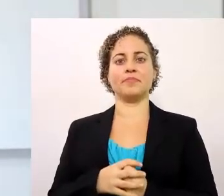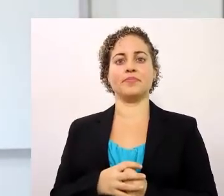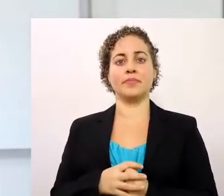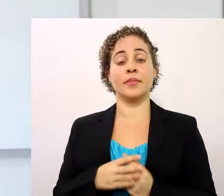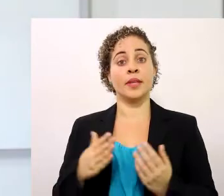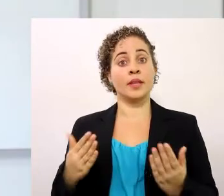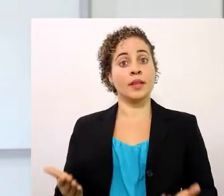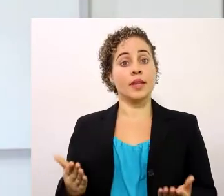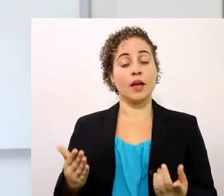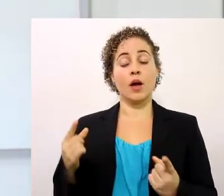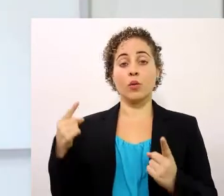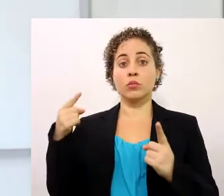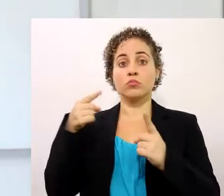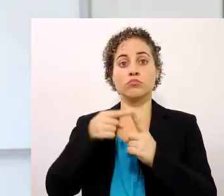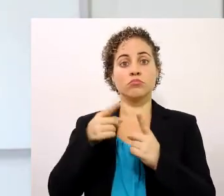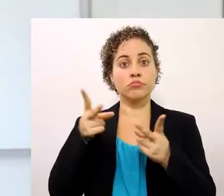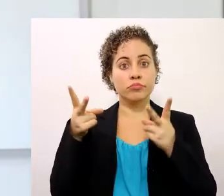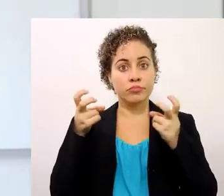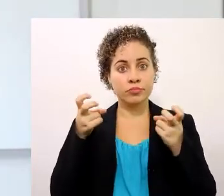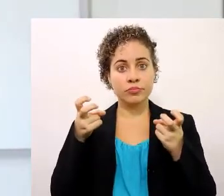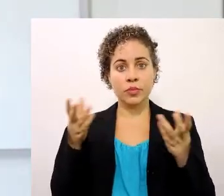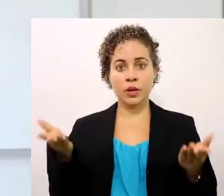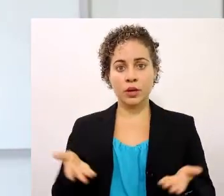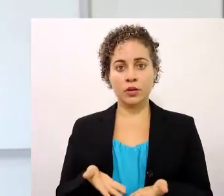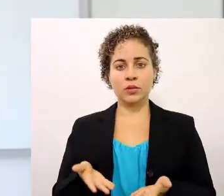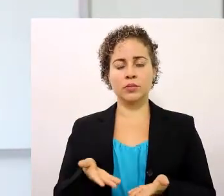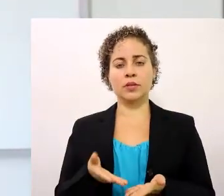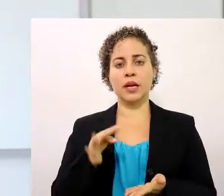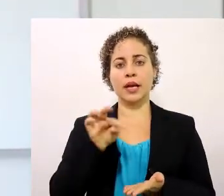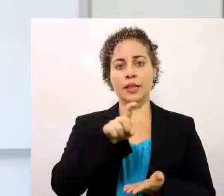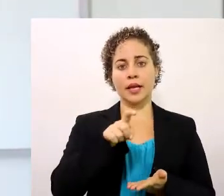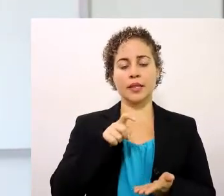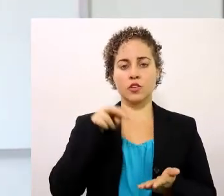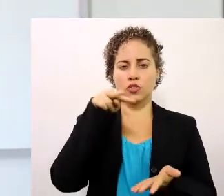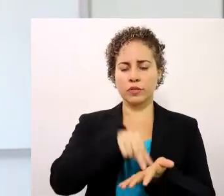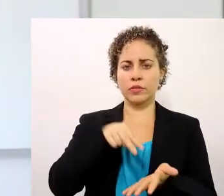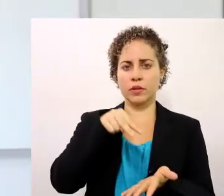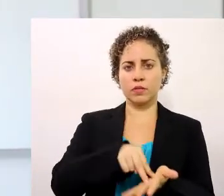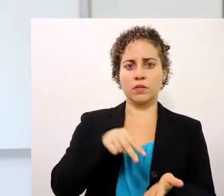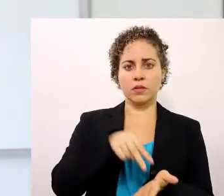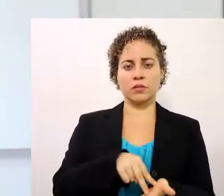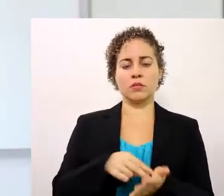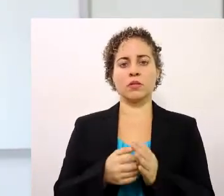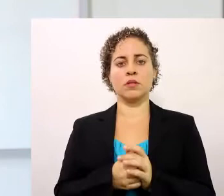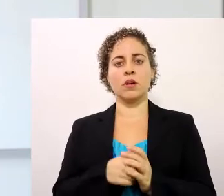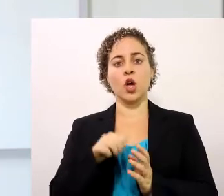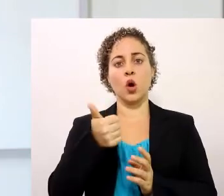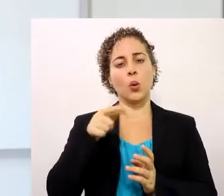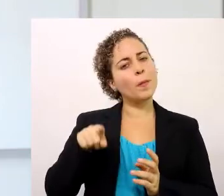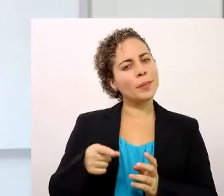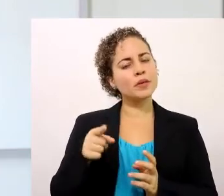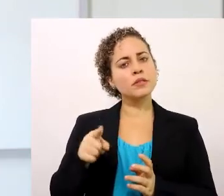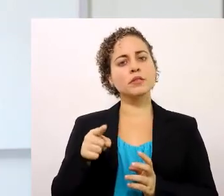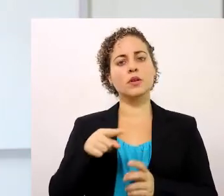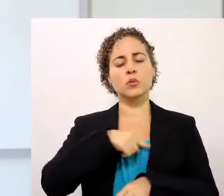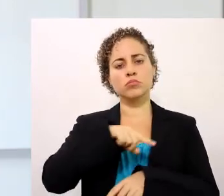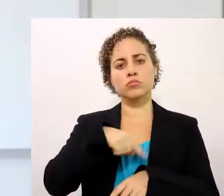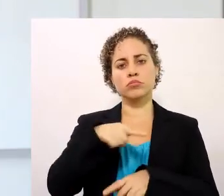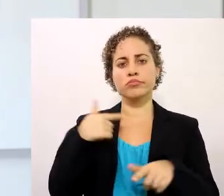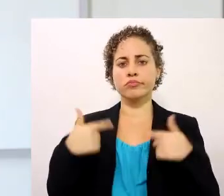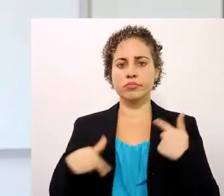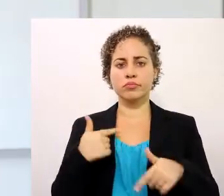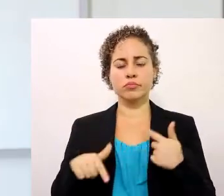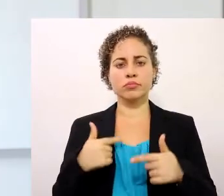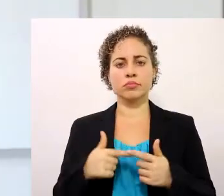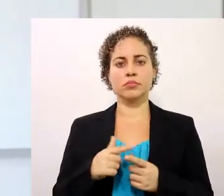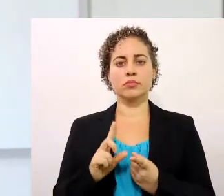A nossa referência na taxa de frequência eram 1 milhão de horas trabalhadas. A nossa